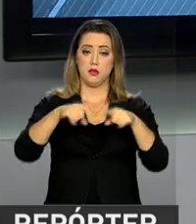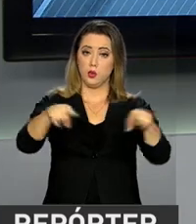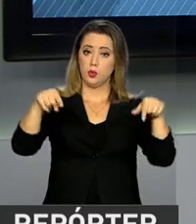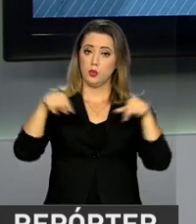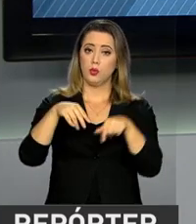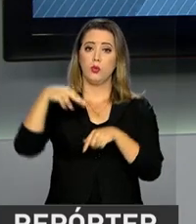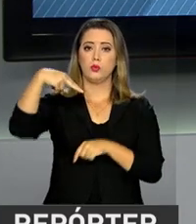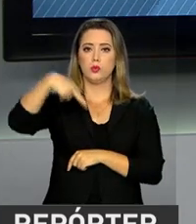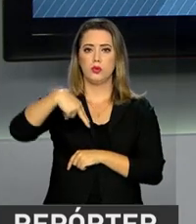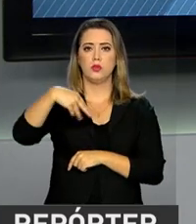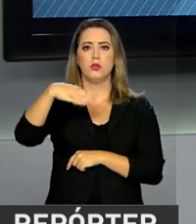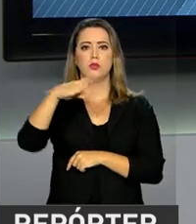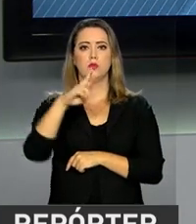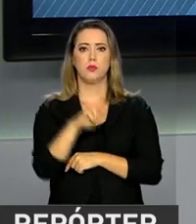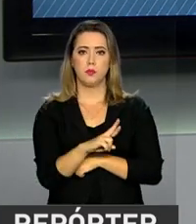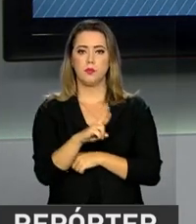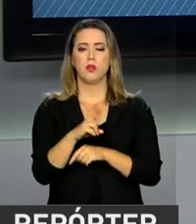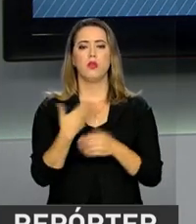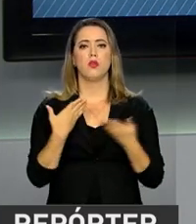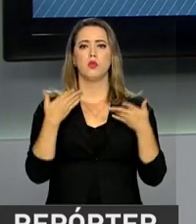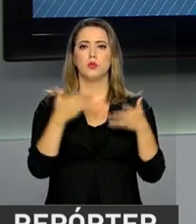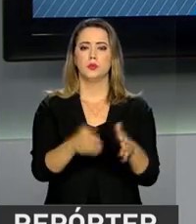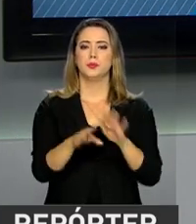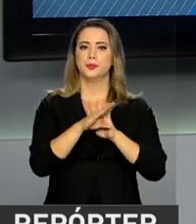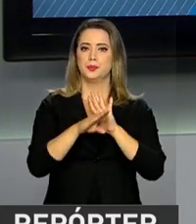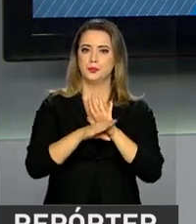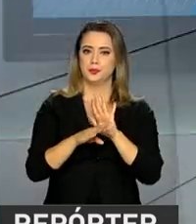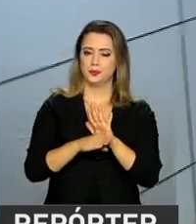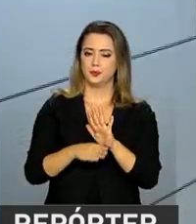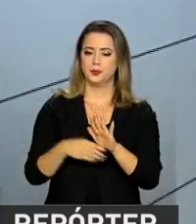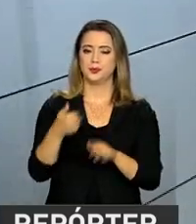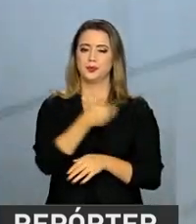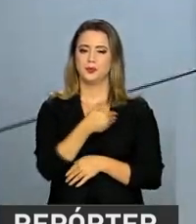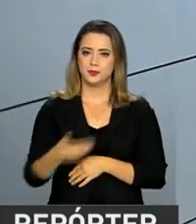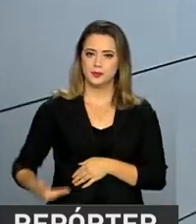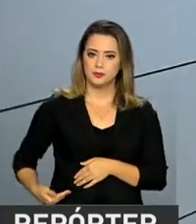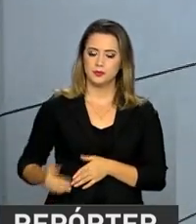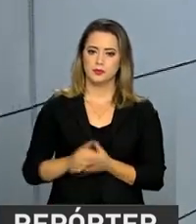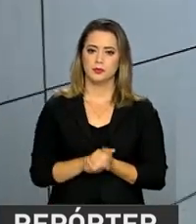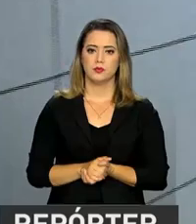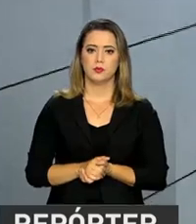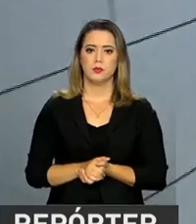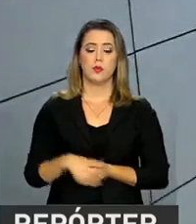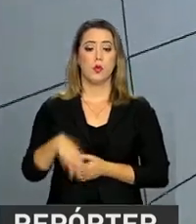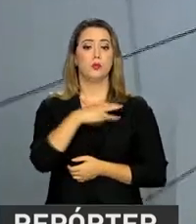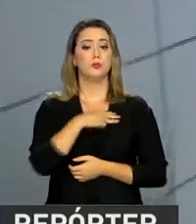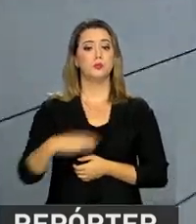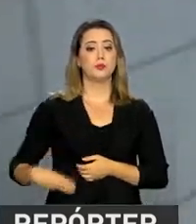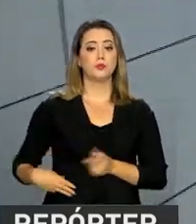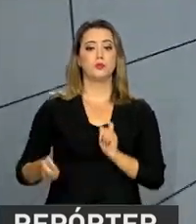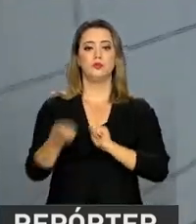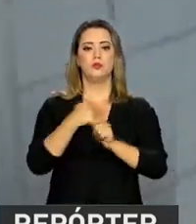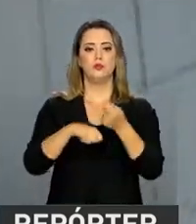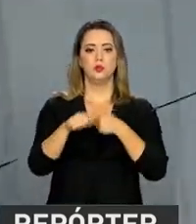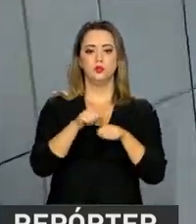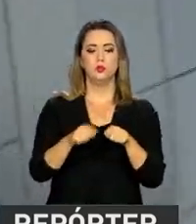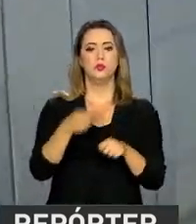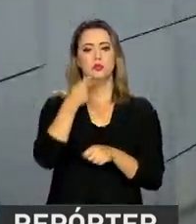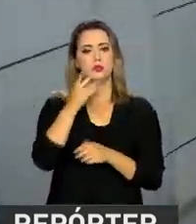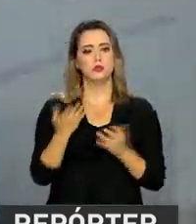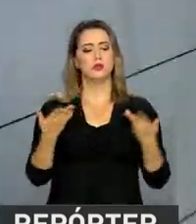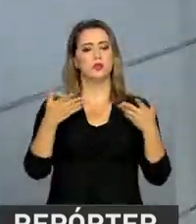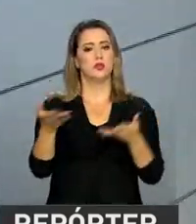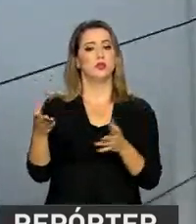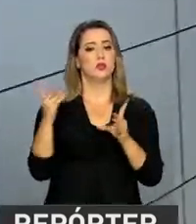nbr durante o programa por dentro do governo o ministro da fazenda henrique meirelles foi